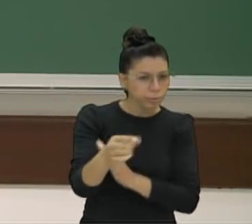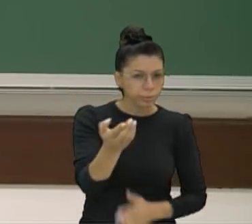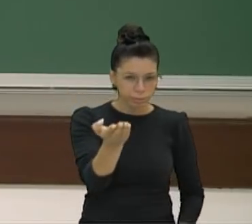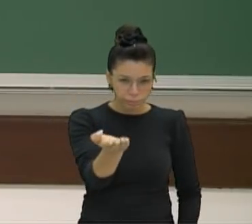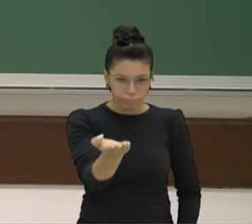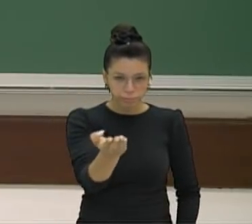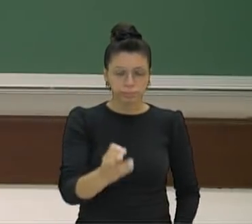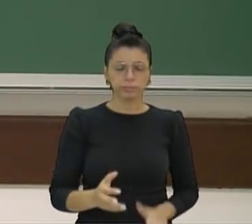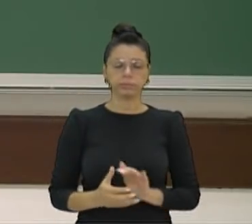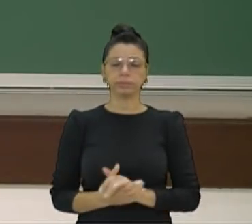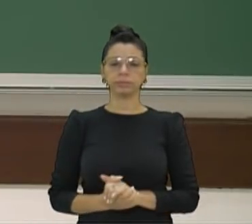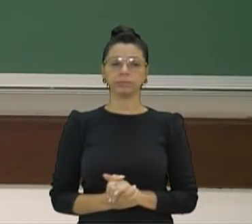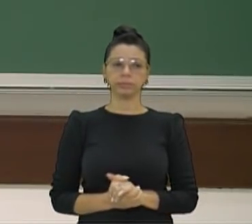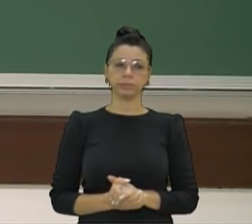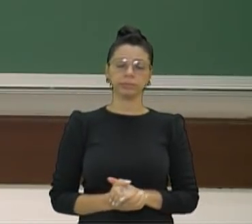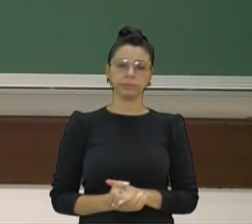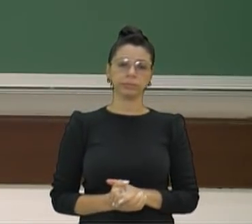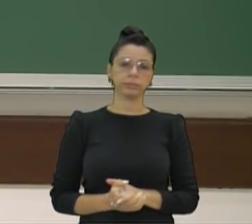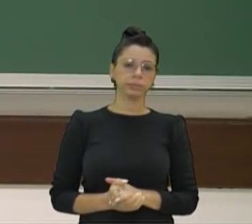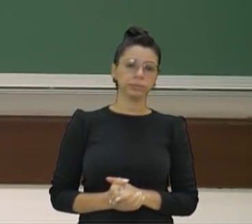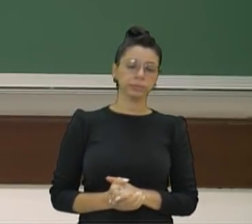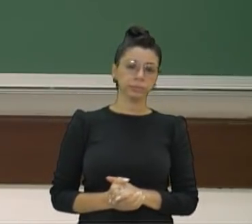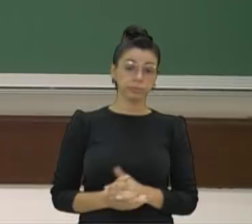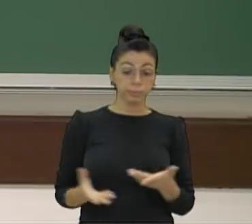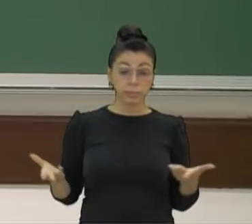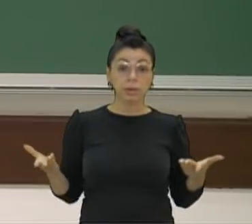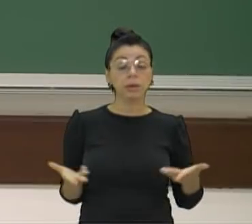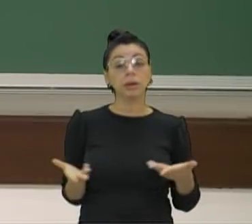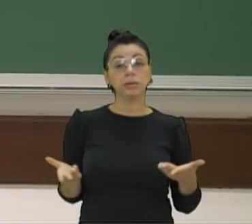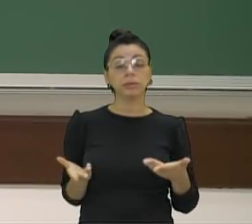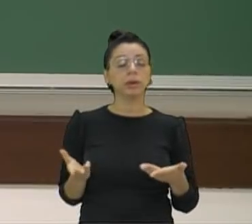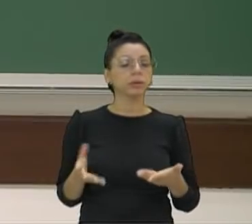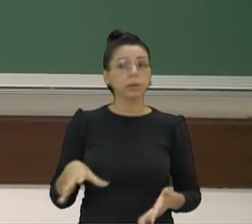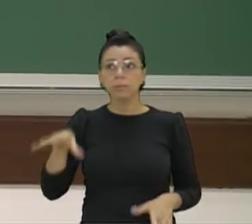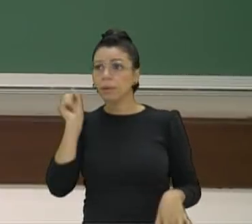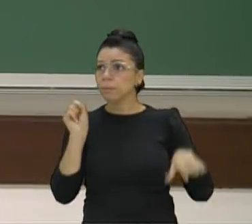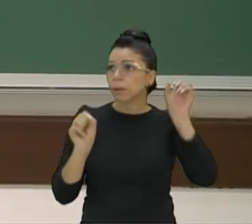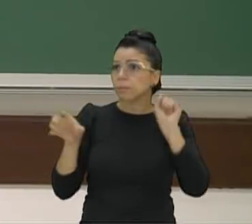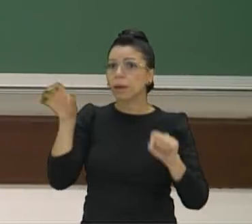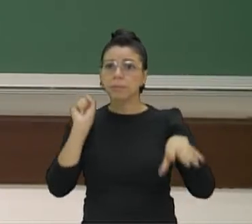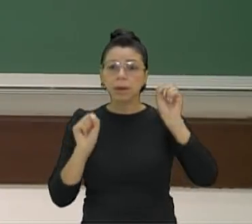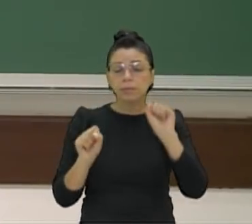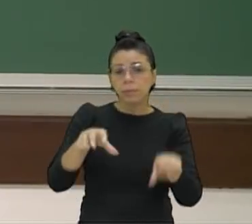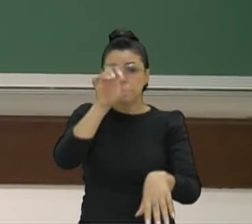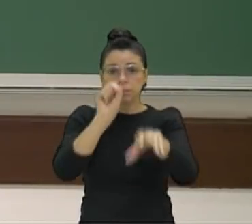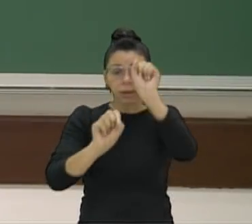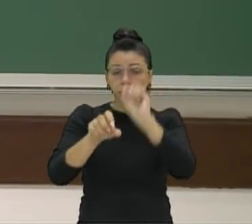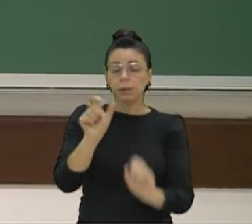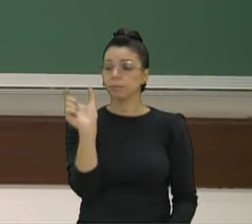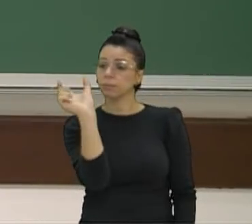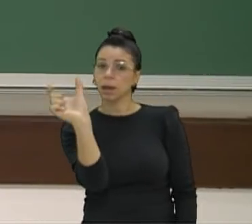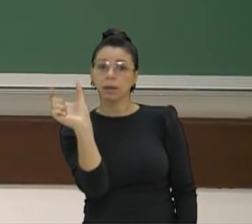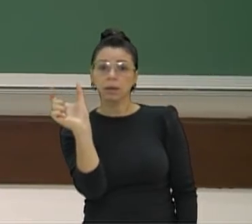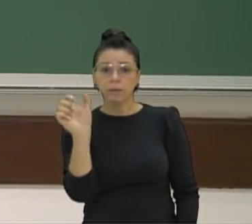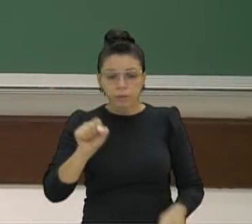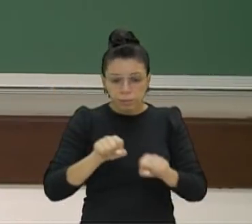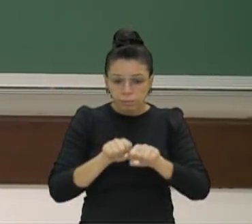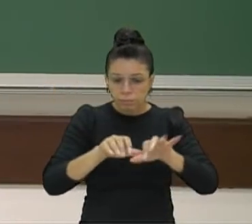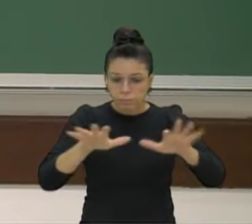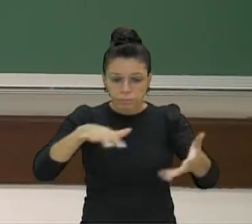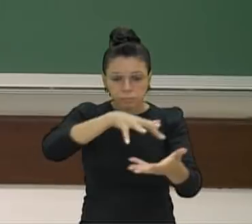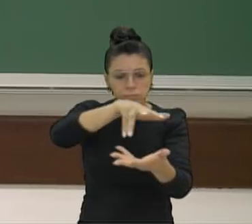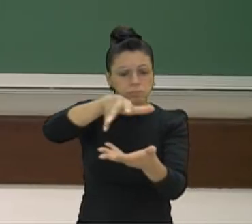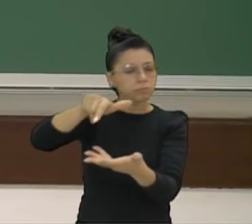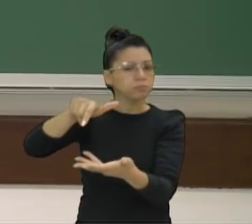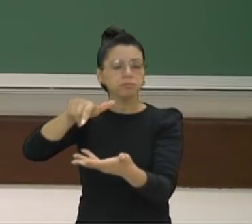você. Afinal, agora, né, a gente escuta tanto essa palavra pandemia, mas será que você sabe o